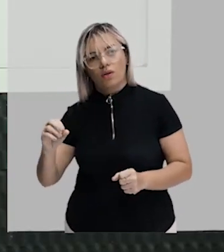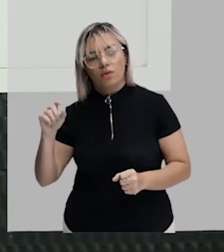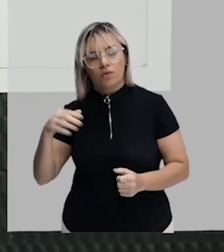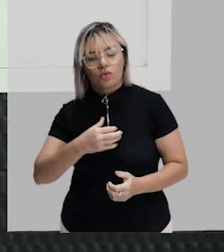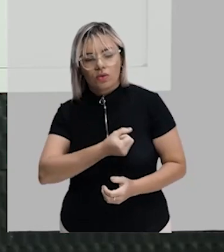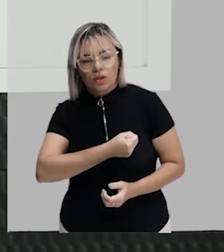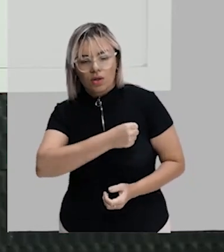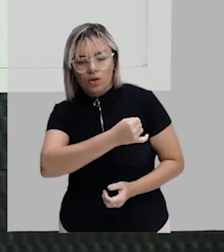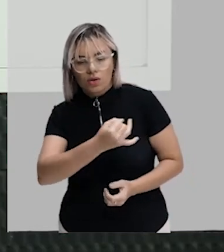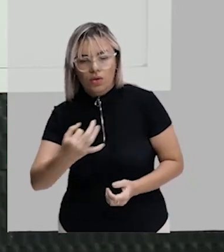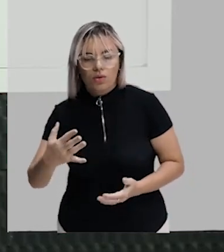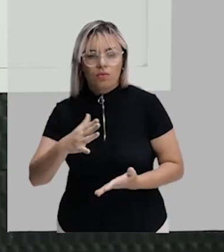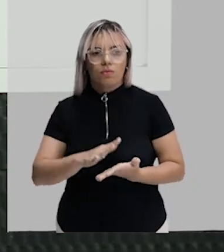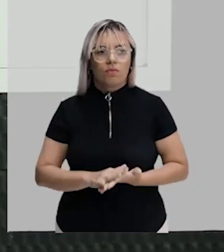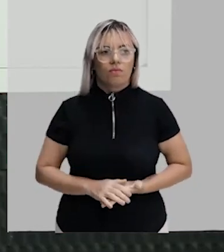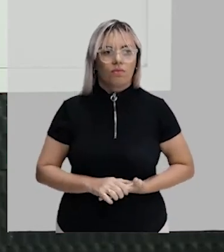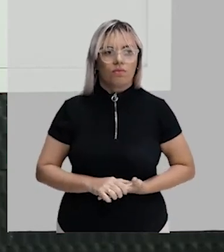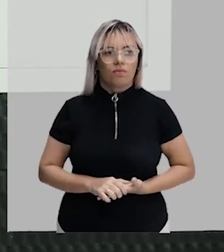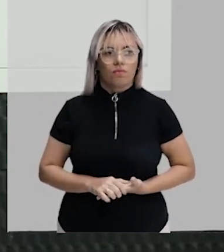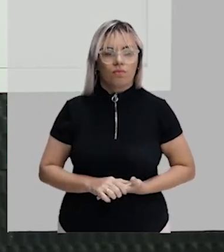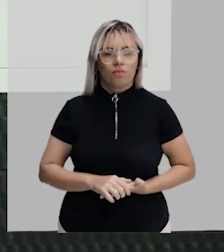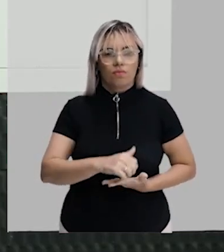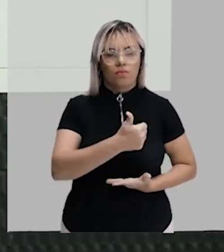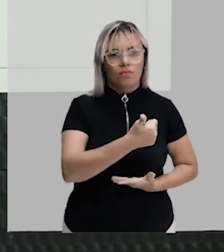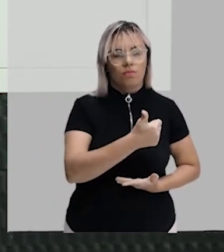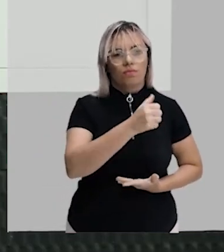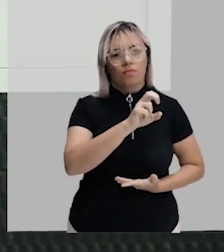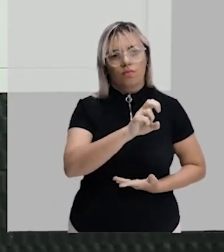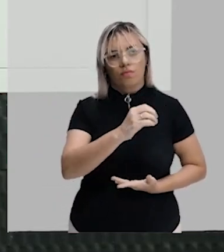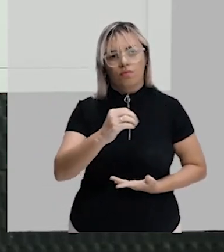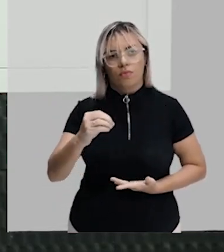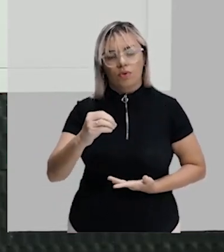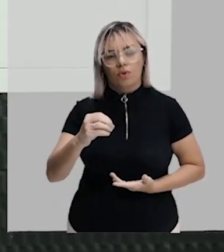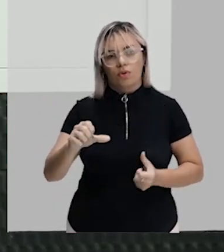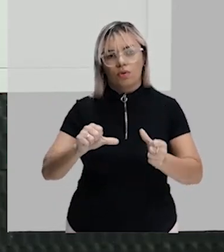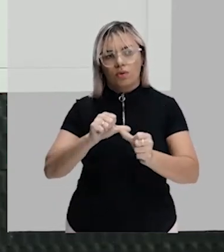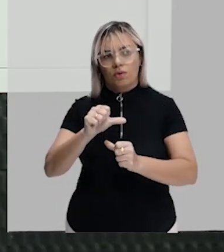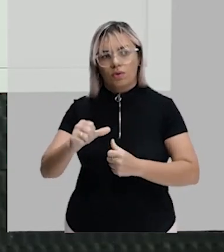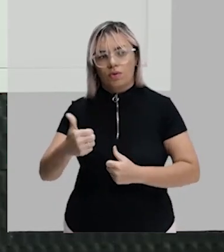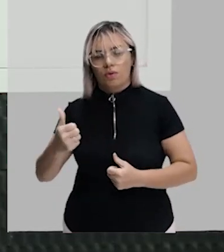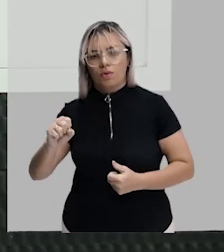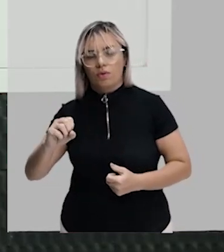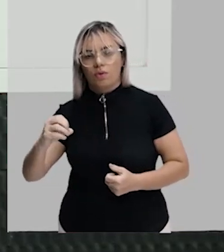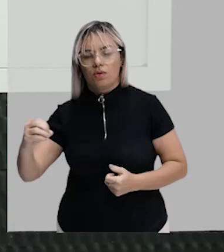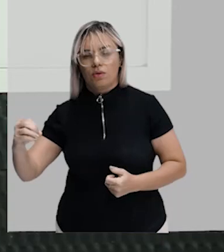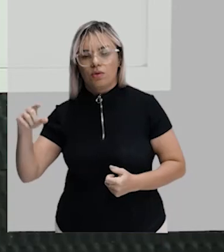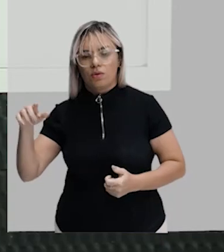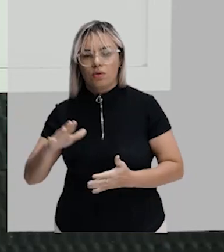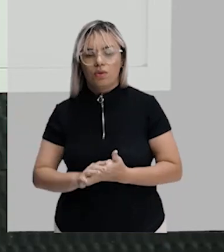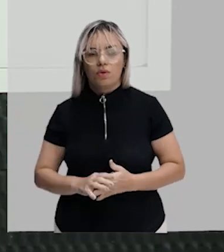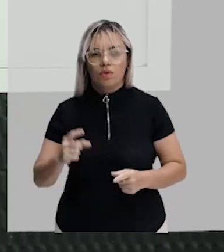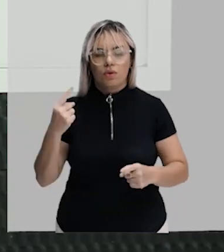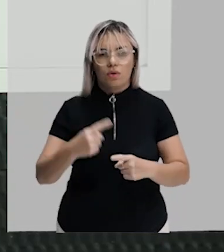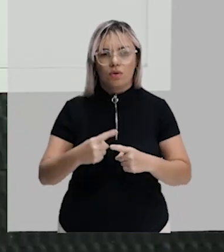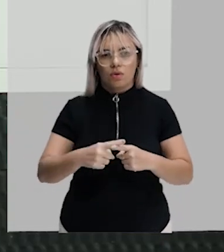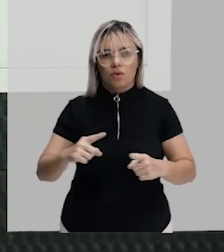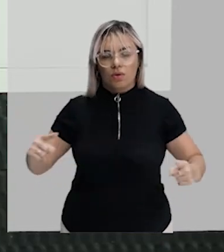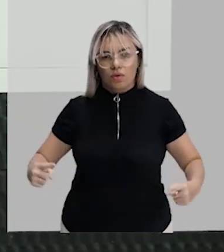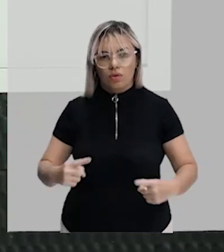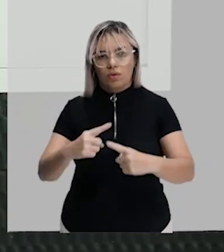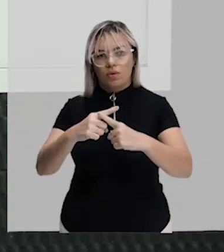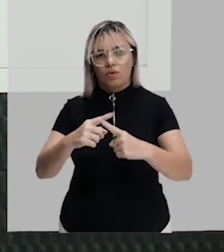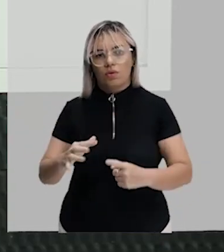Tá? Porque veja bem, para 1.500 virar 1.800 é porque ele foi multiplicado por um